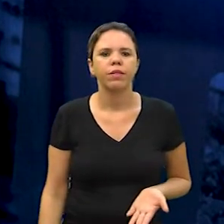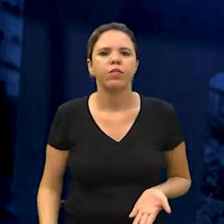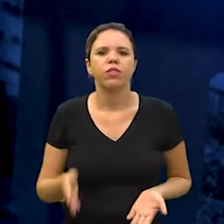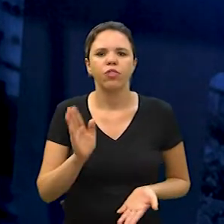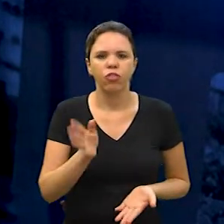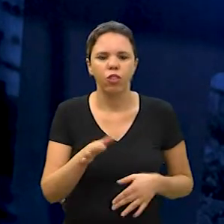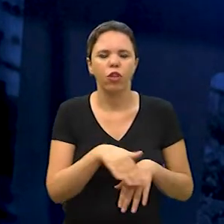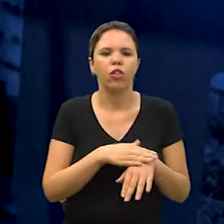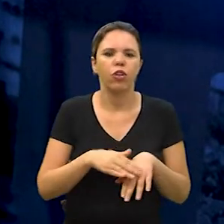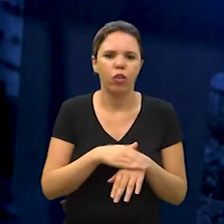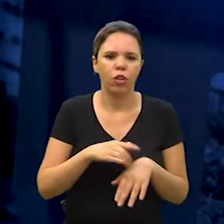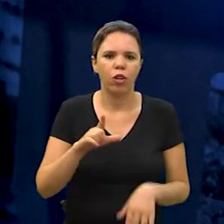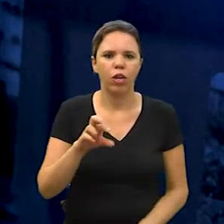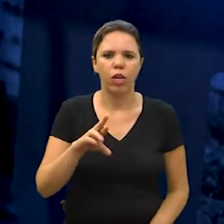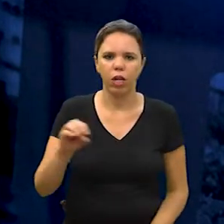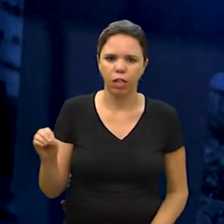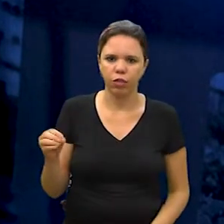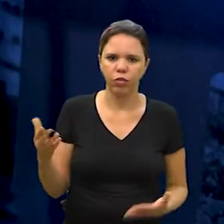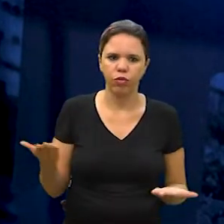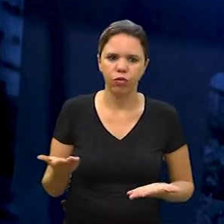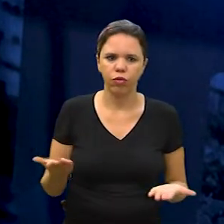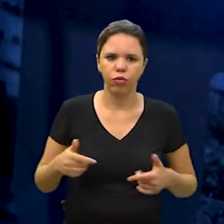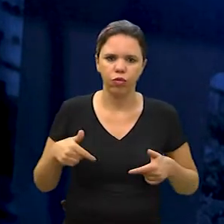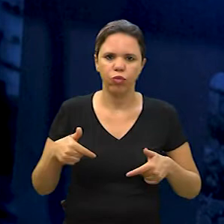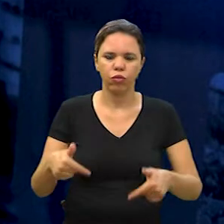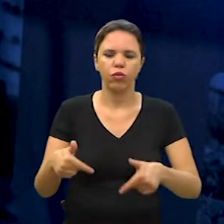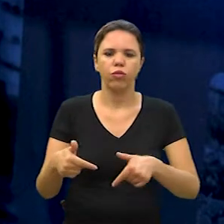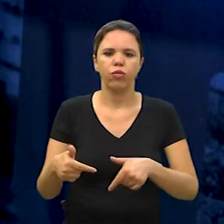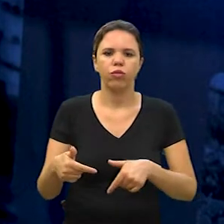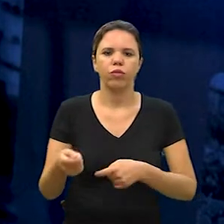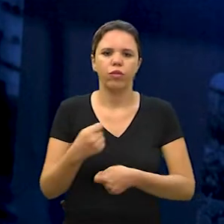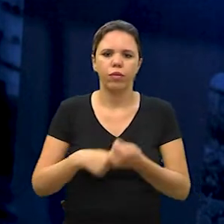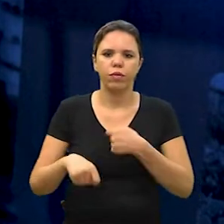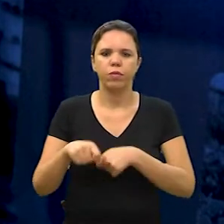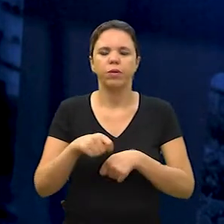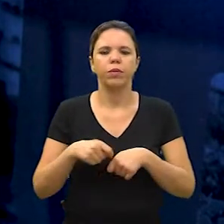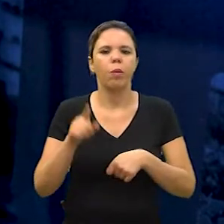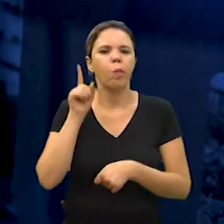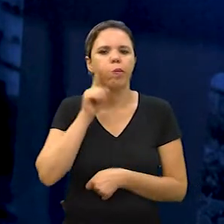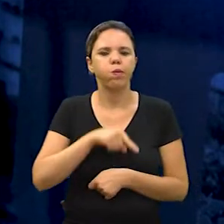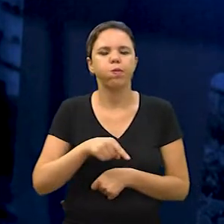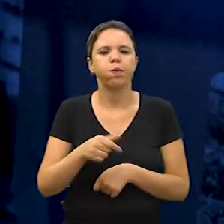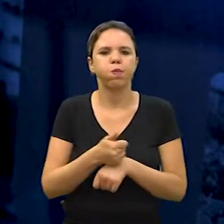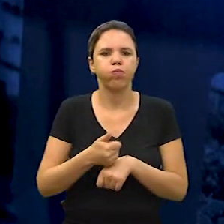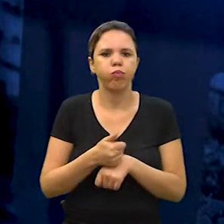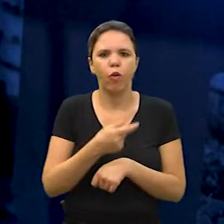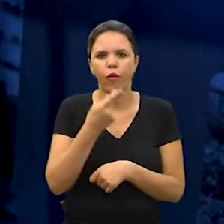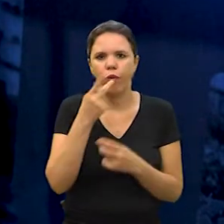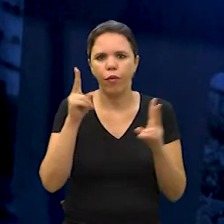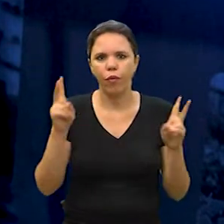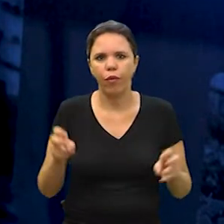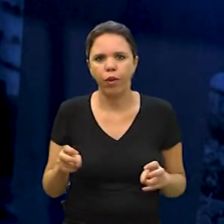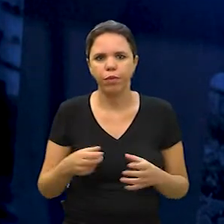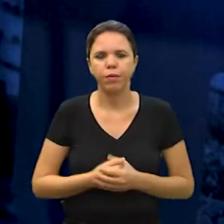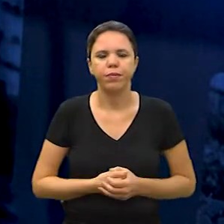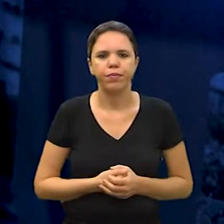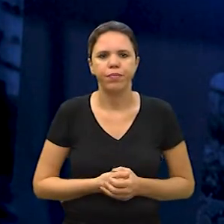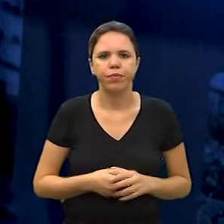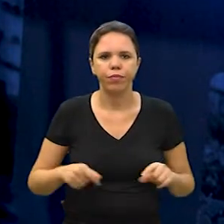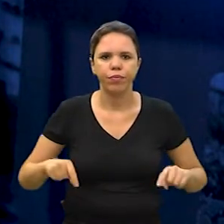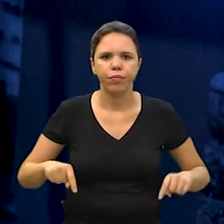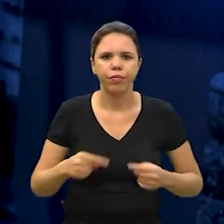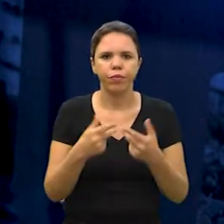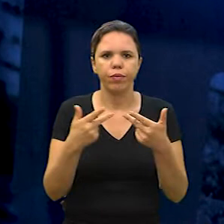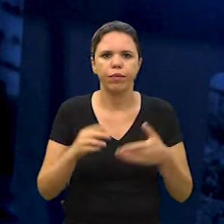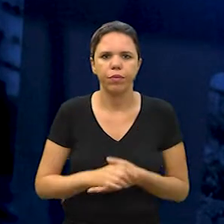já conversou com o Leandro, que hoje atua no setor imobiliário nos Estados Unidos e falou sobre essa questão e os